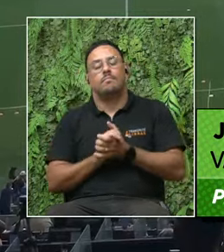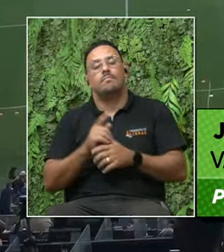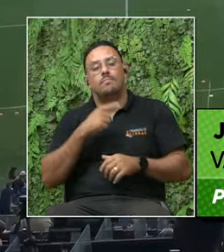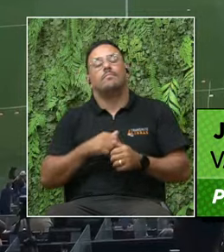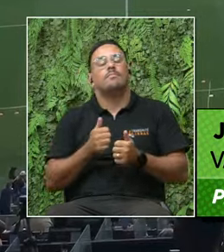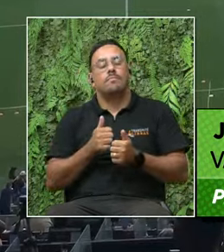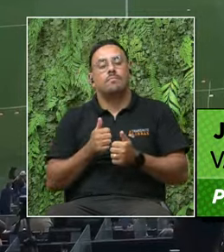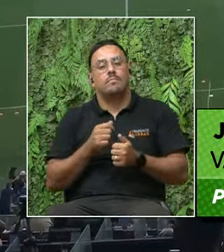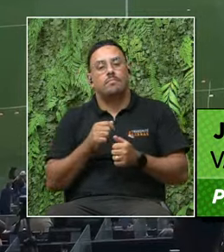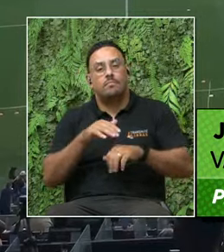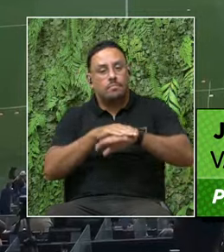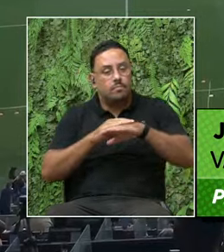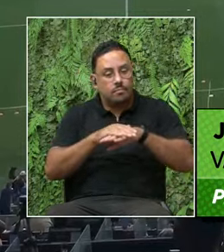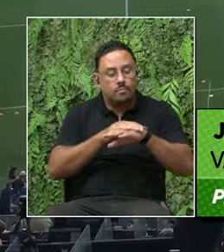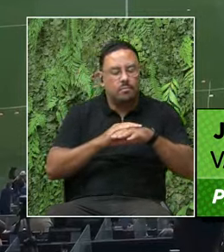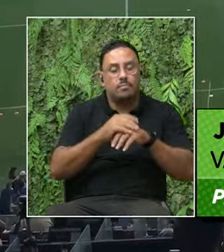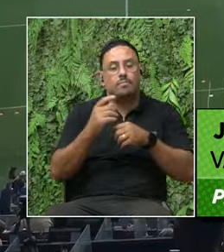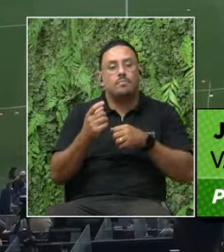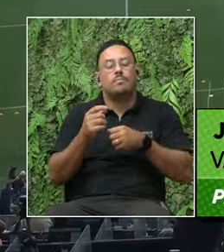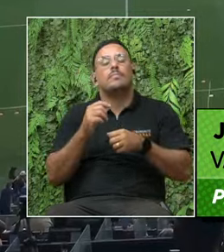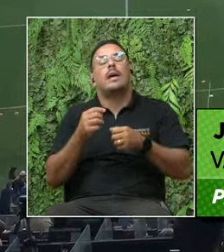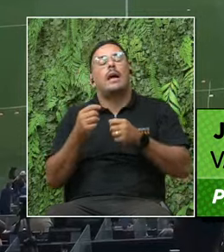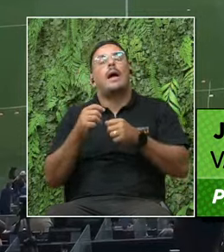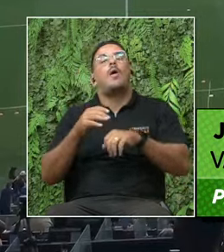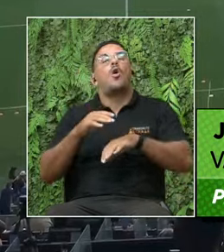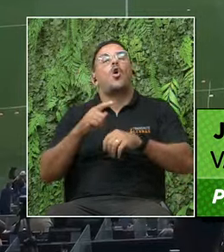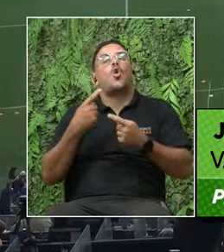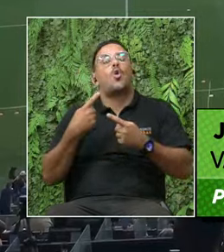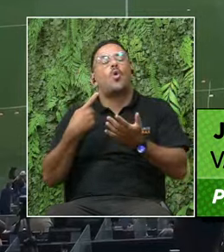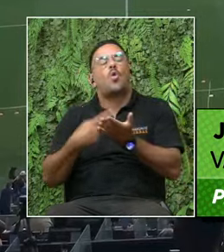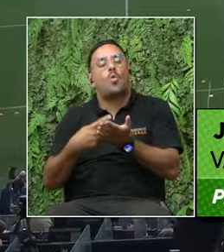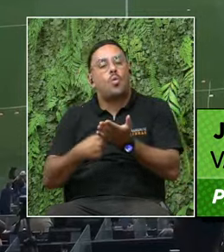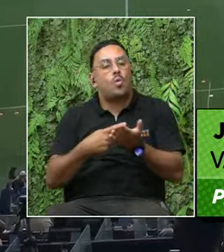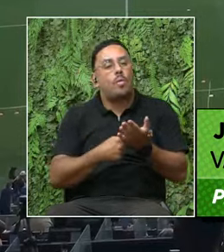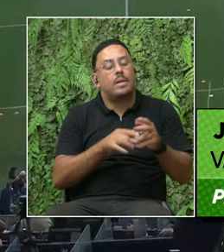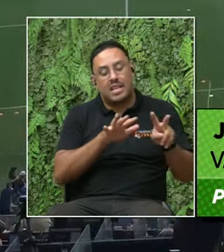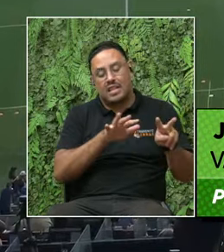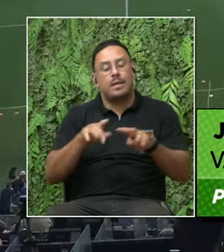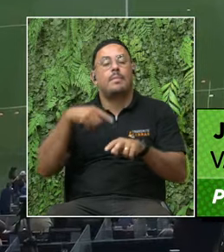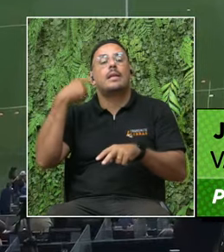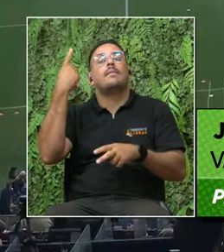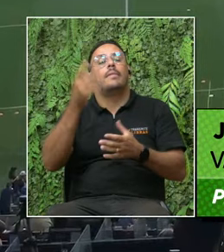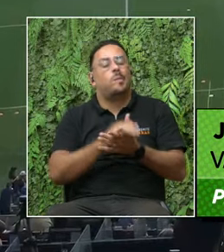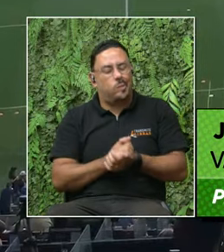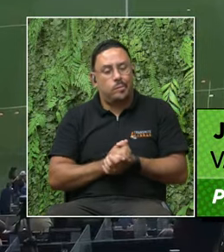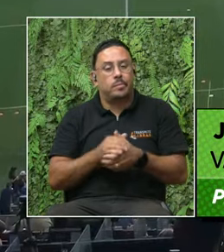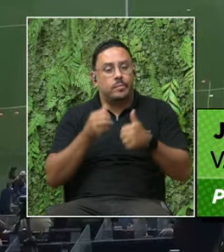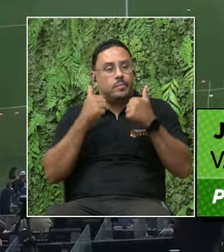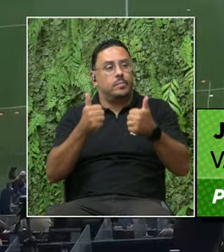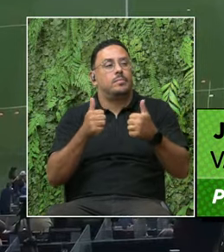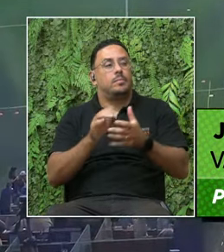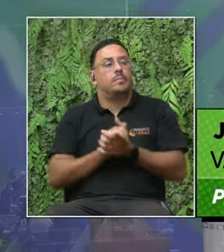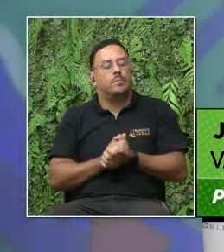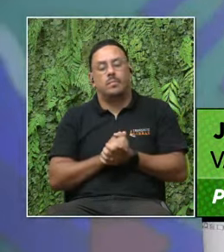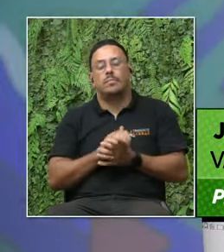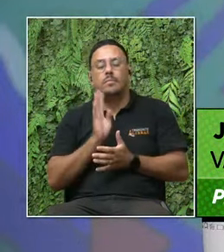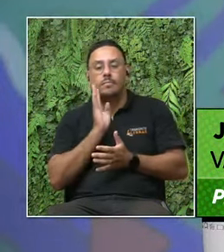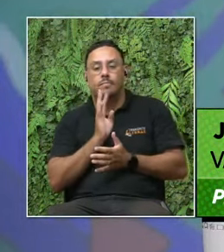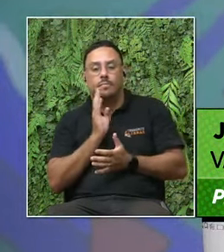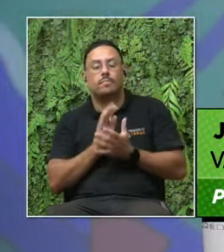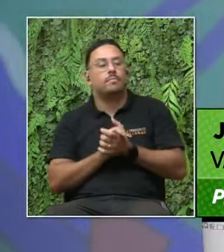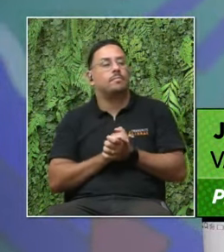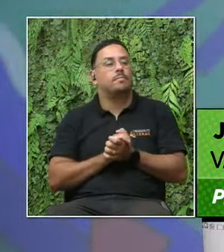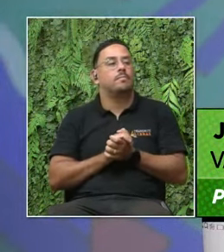alinhando a ida dele na rádio 98 Vamos tentar já na próxima semana no inicinho da próxima semana beleza muito legal